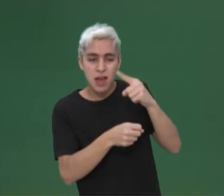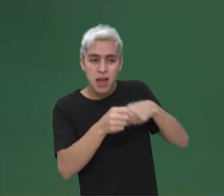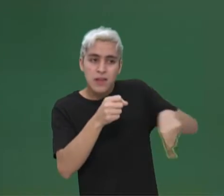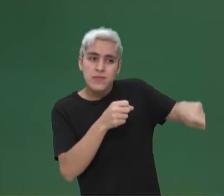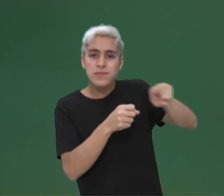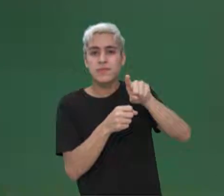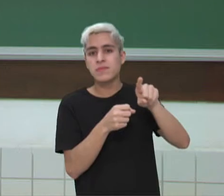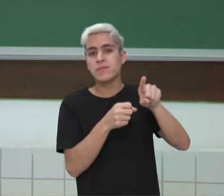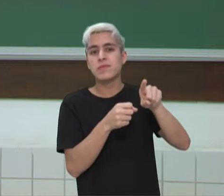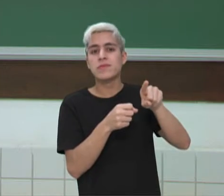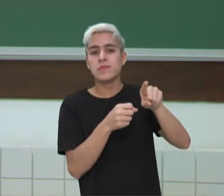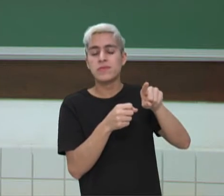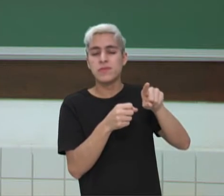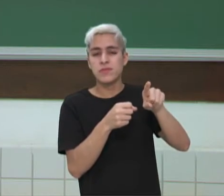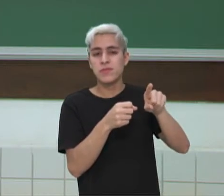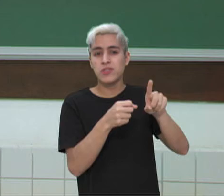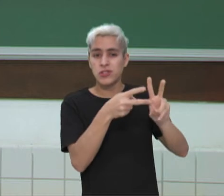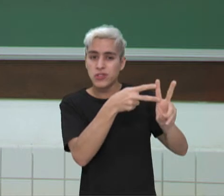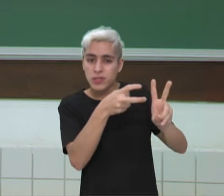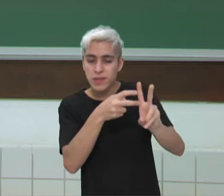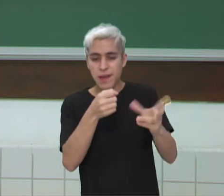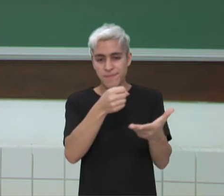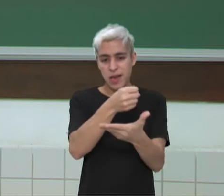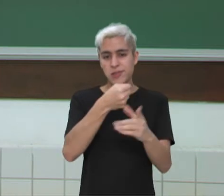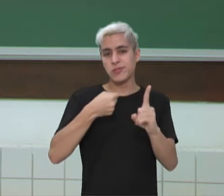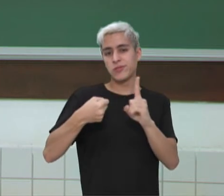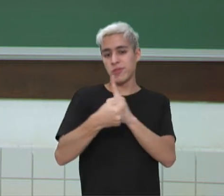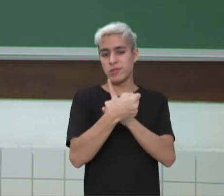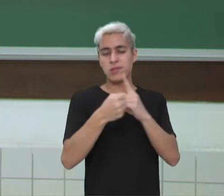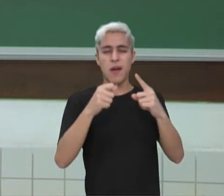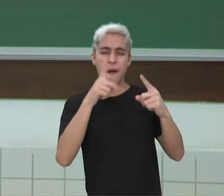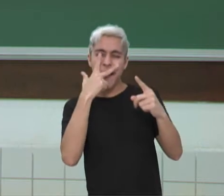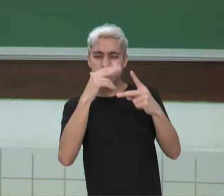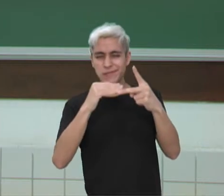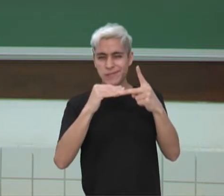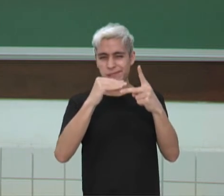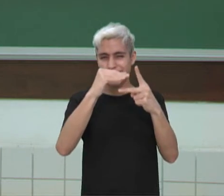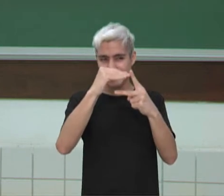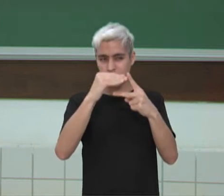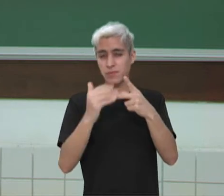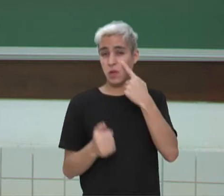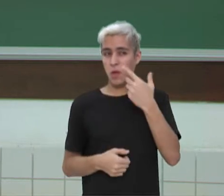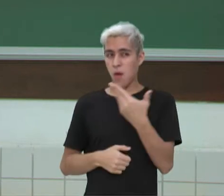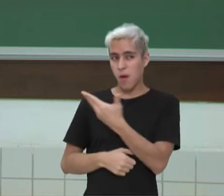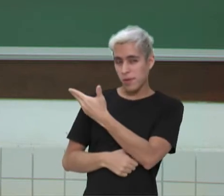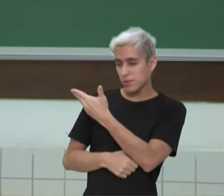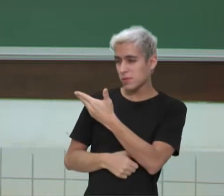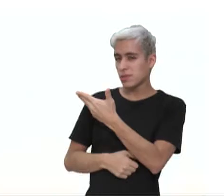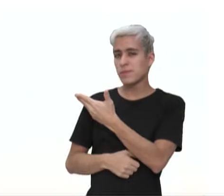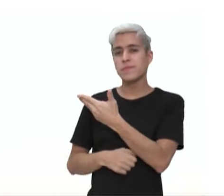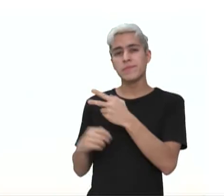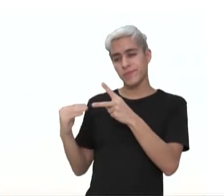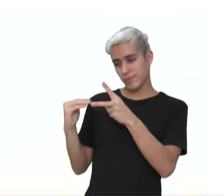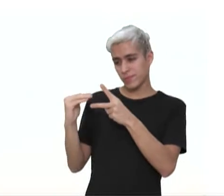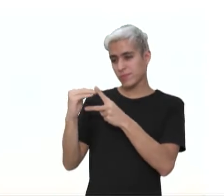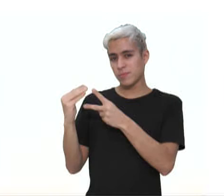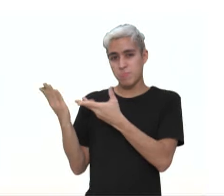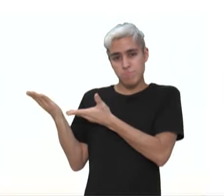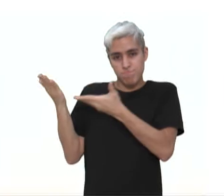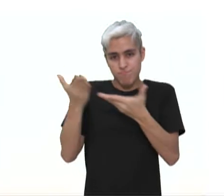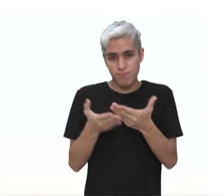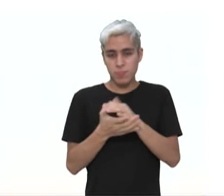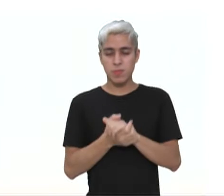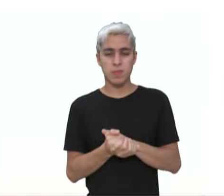a base social aí dessa pirâmide. Por falar em pirâmide, aquela para você. Cerca